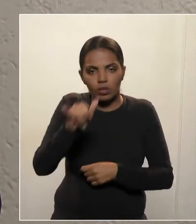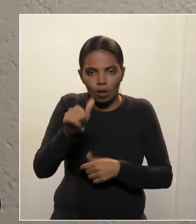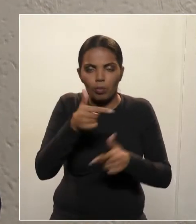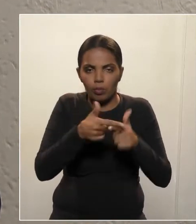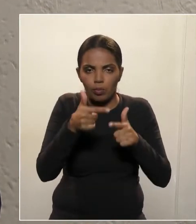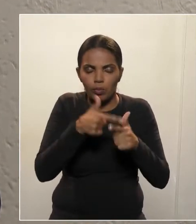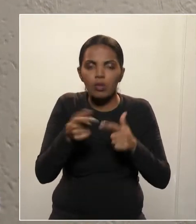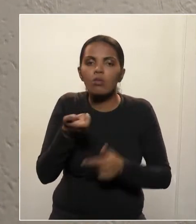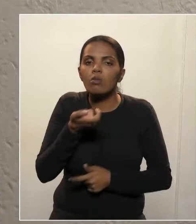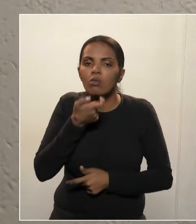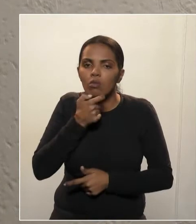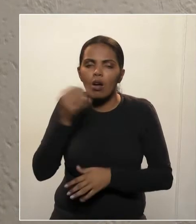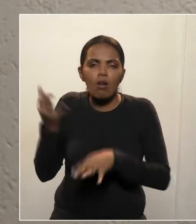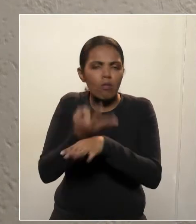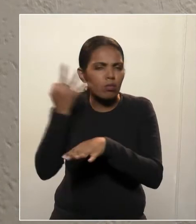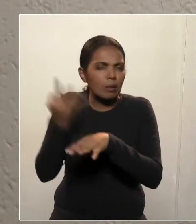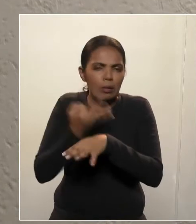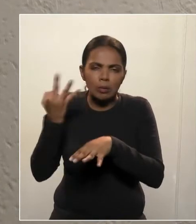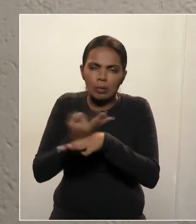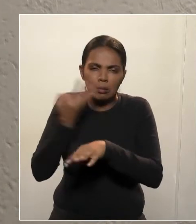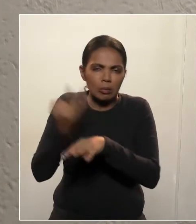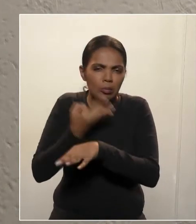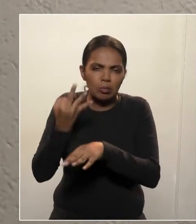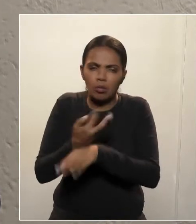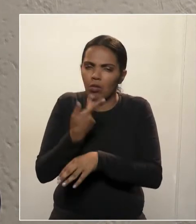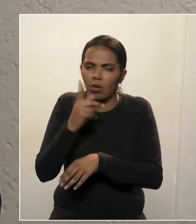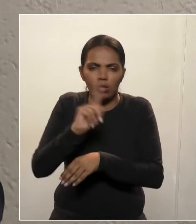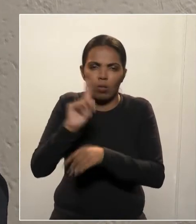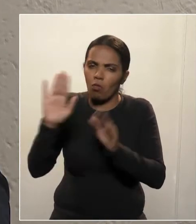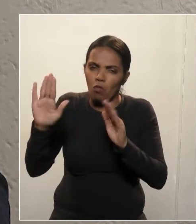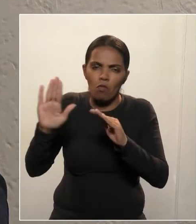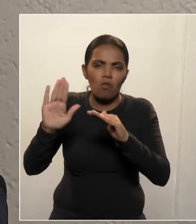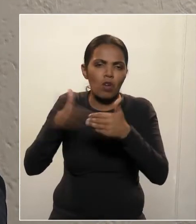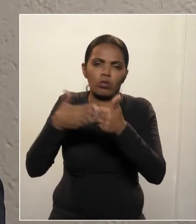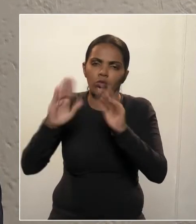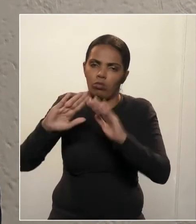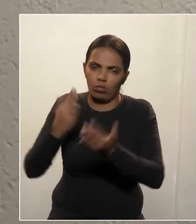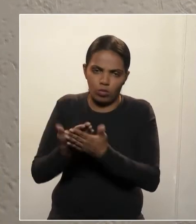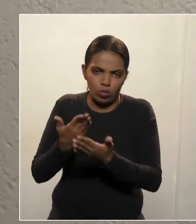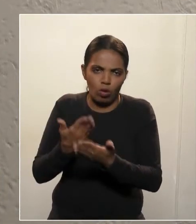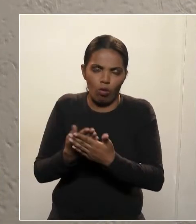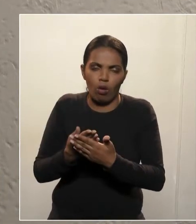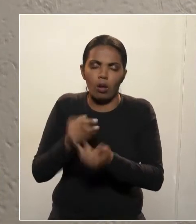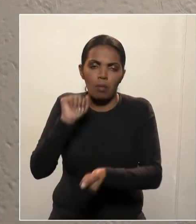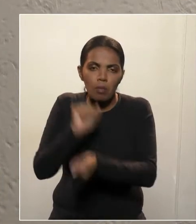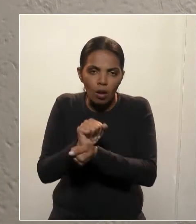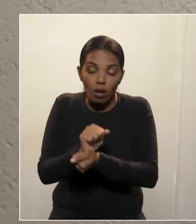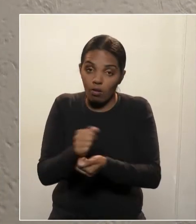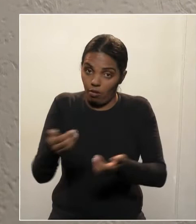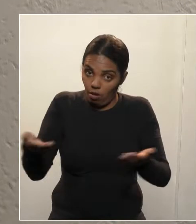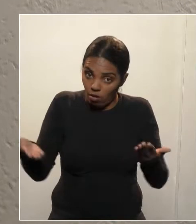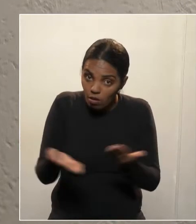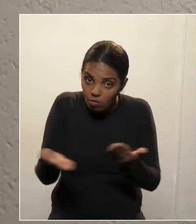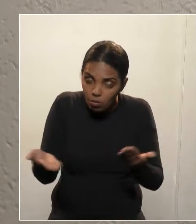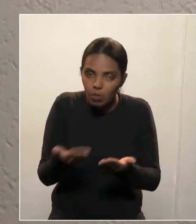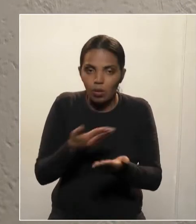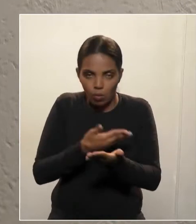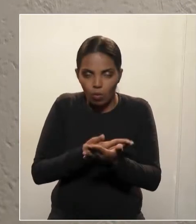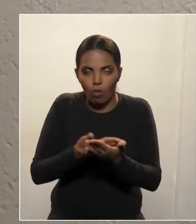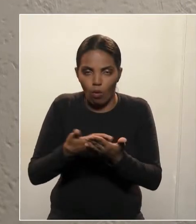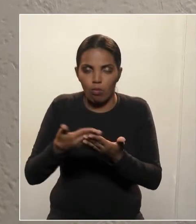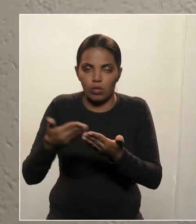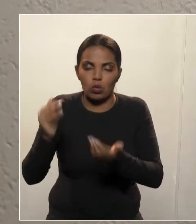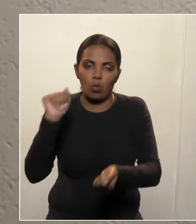exemplo, resistiu até aqui a fechar escolas e interromper boa parte do funcionamento do país, embora agora comece a adotar